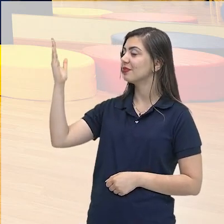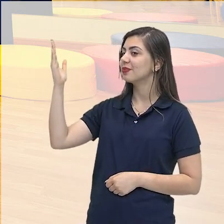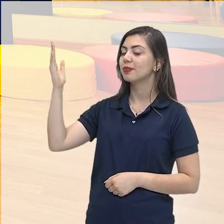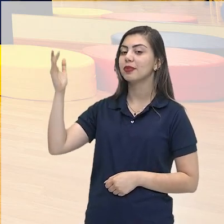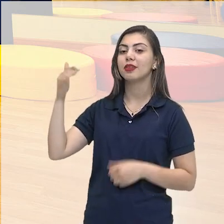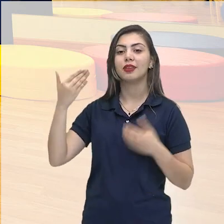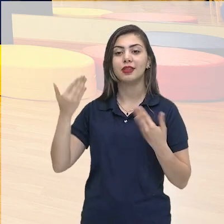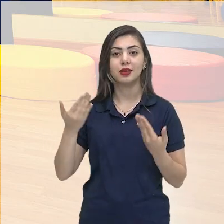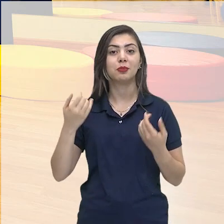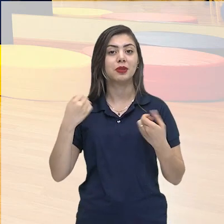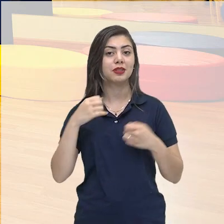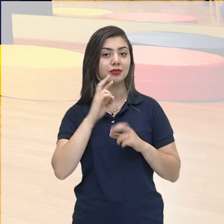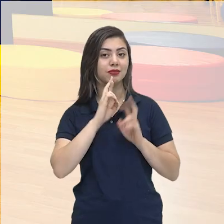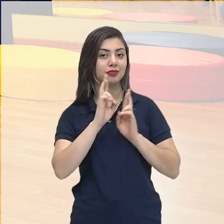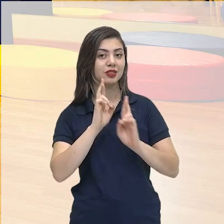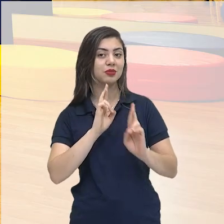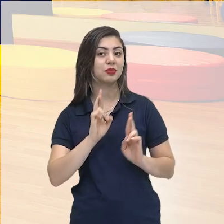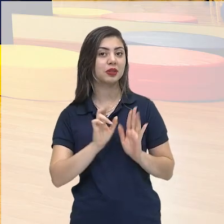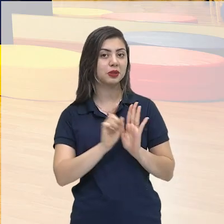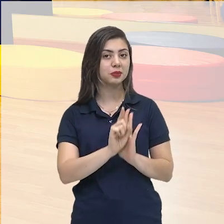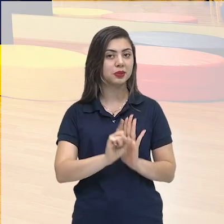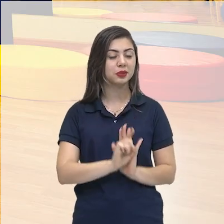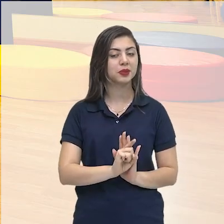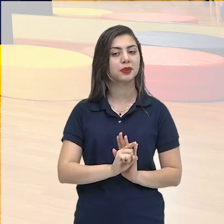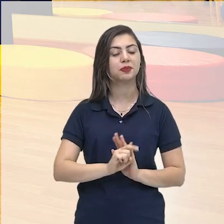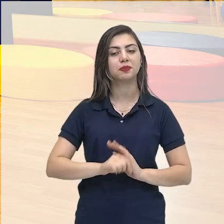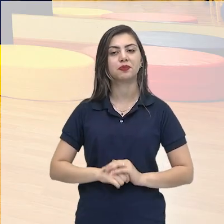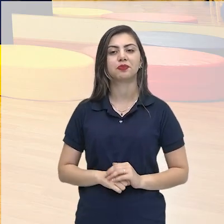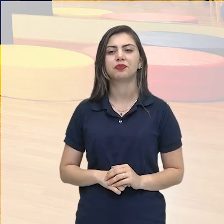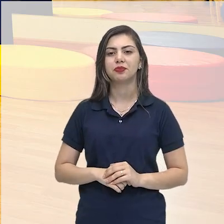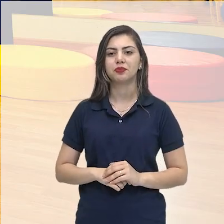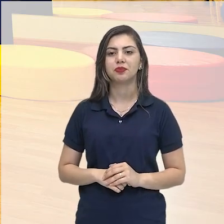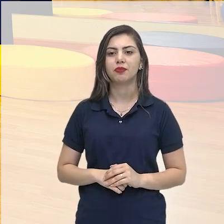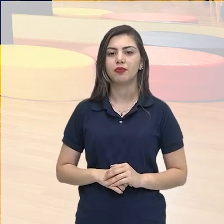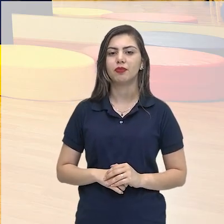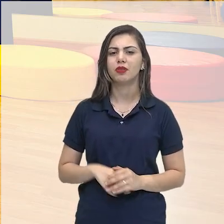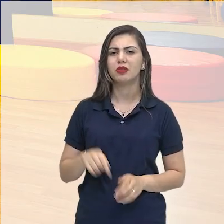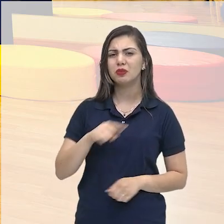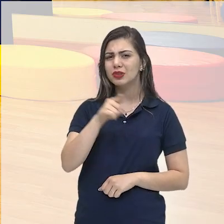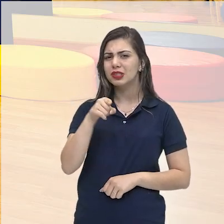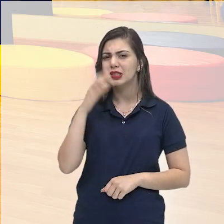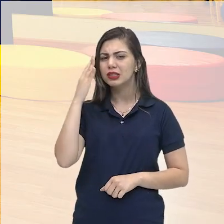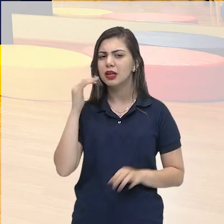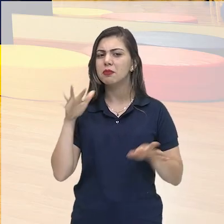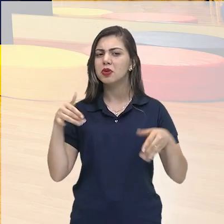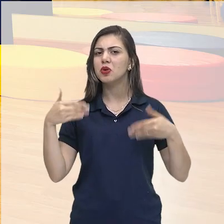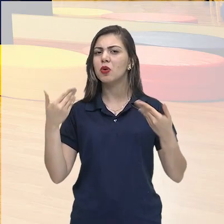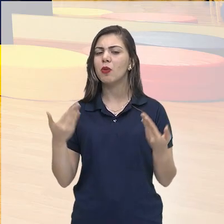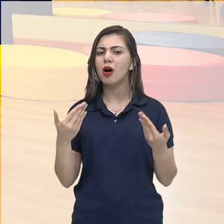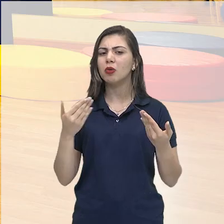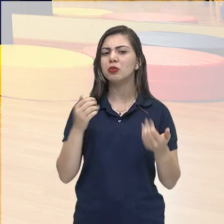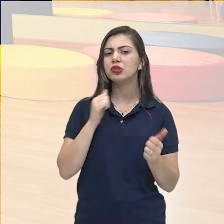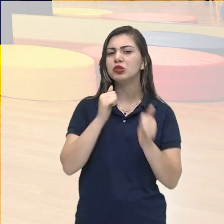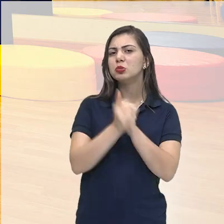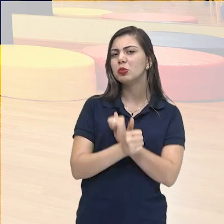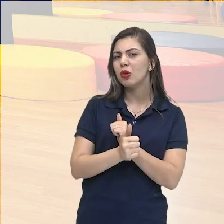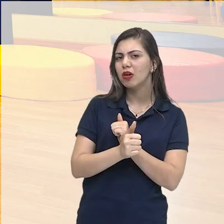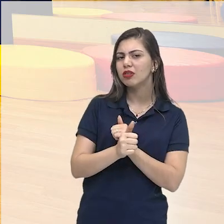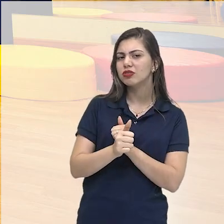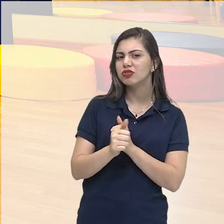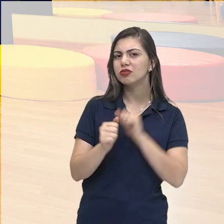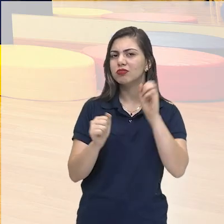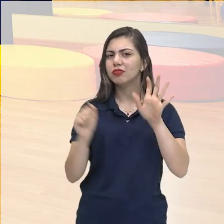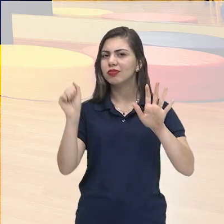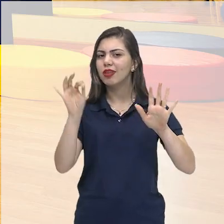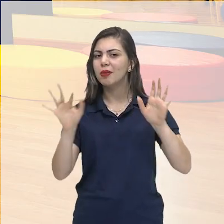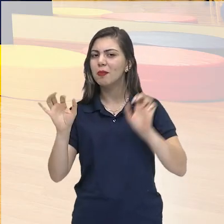e respondendo novamente as perguntas. E aí, você sabe que atividades são